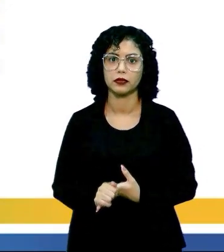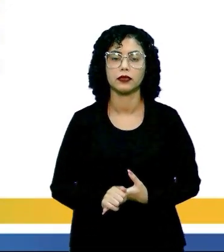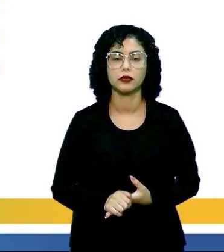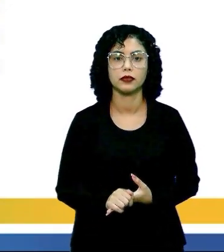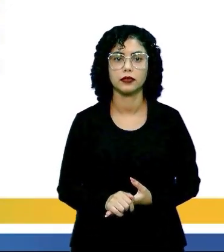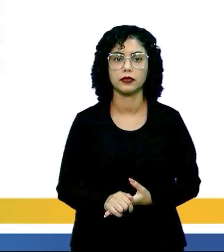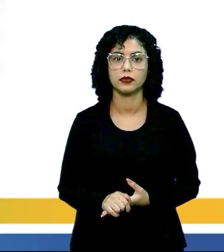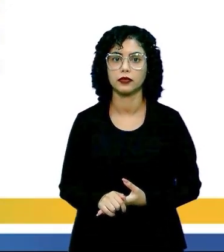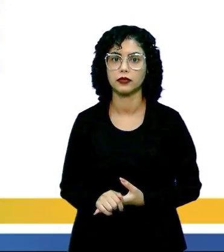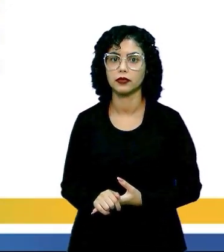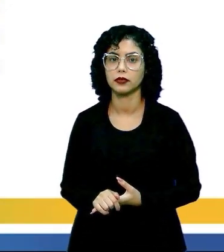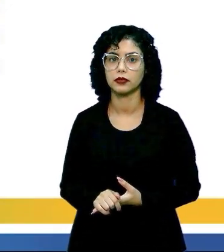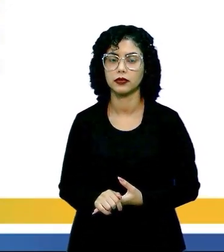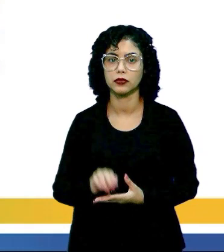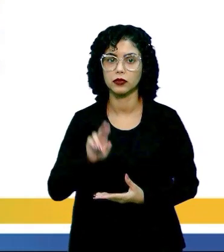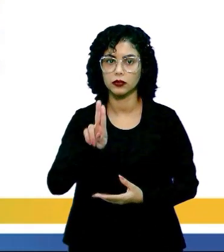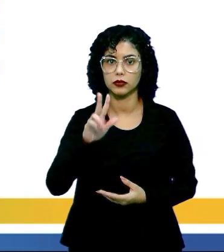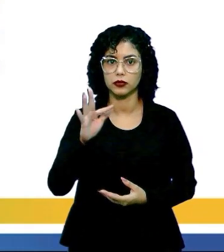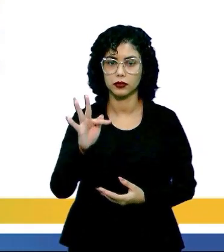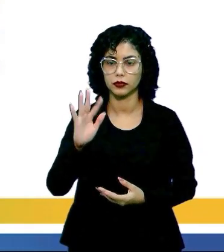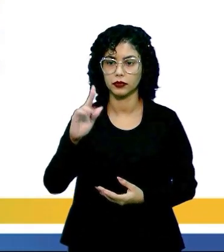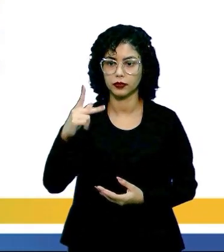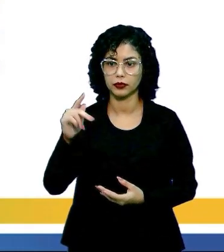Vamos para uma questão da